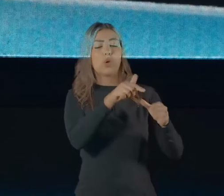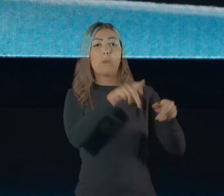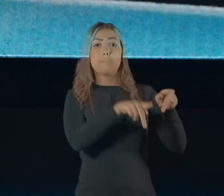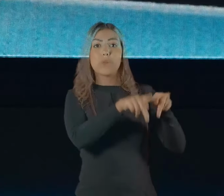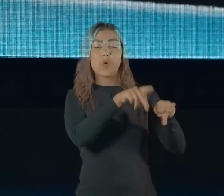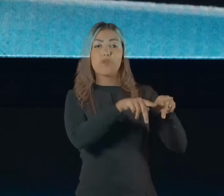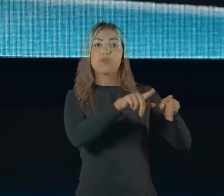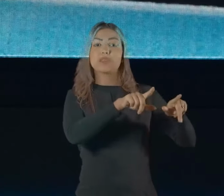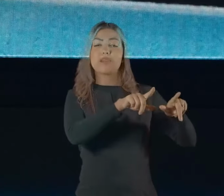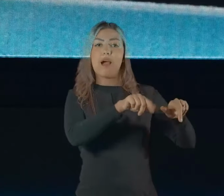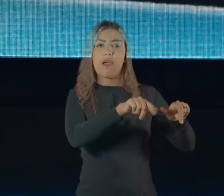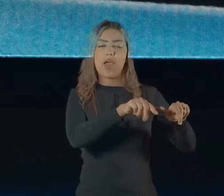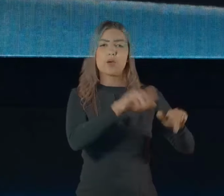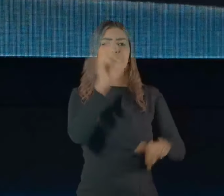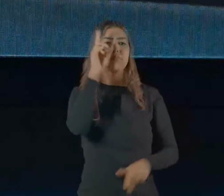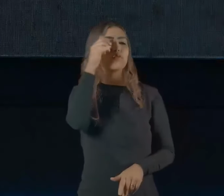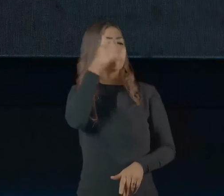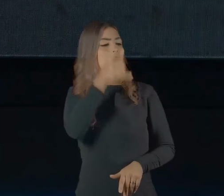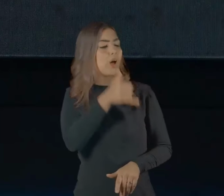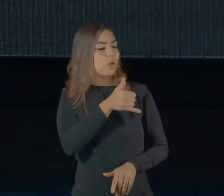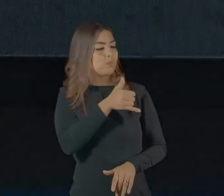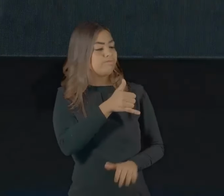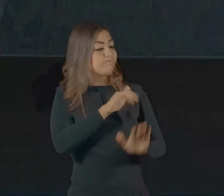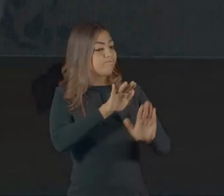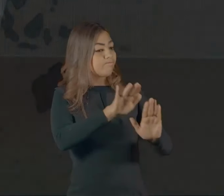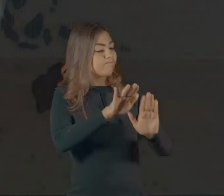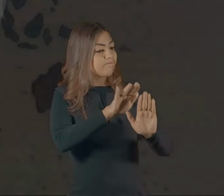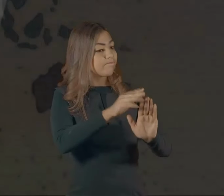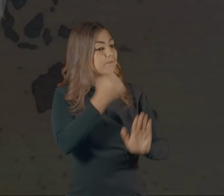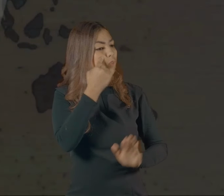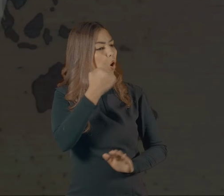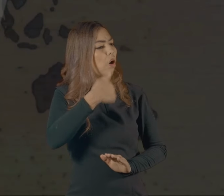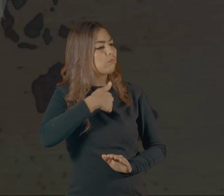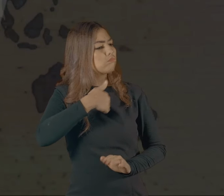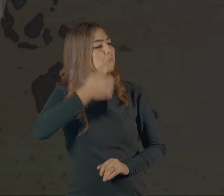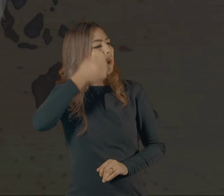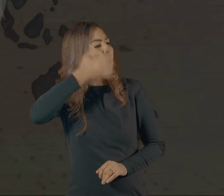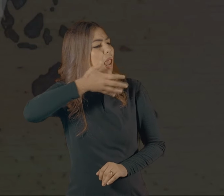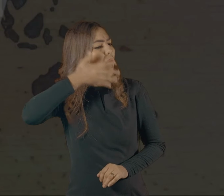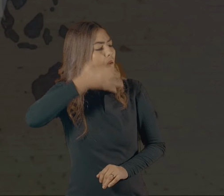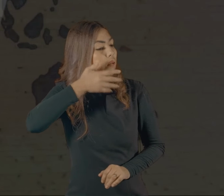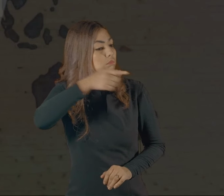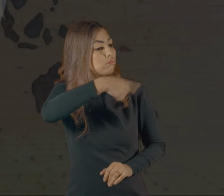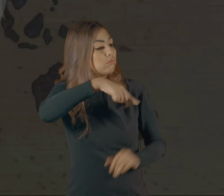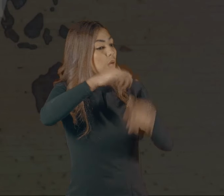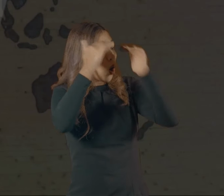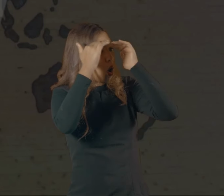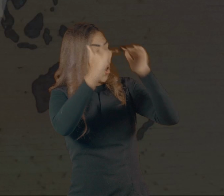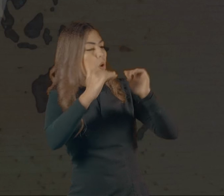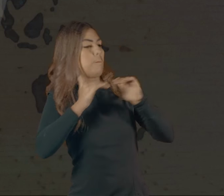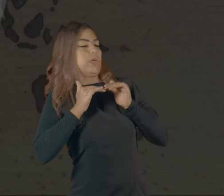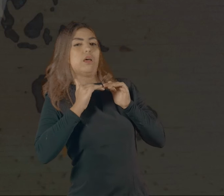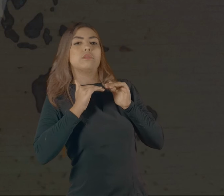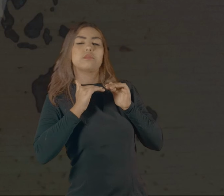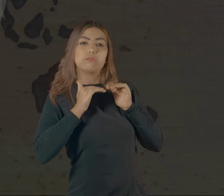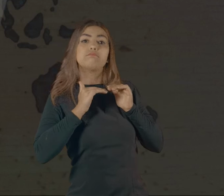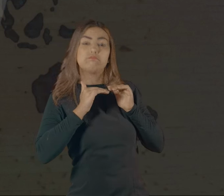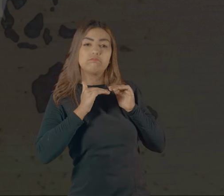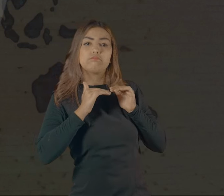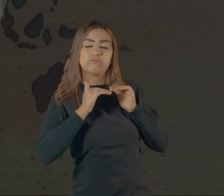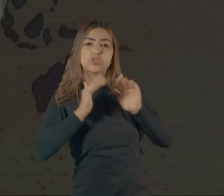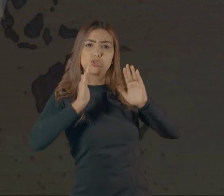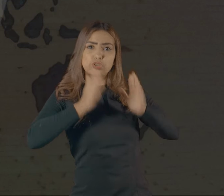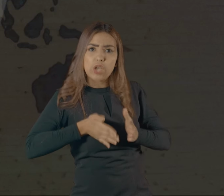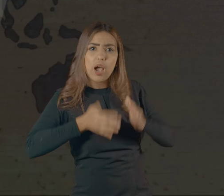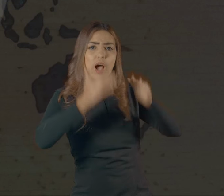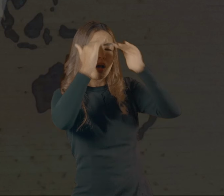ele diz assim: se atentamente ouvires a voz do Senhor, diga ouvir, teu Deus, tendo cuidado